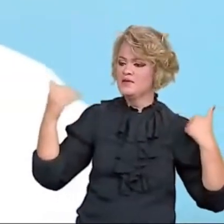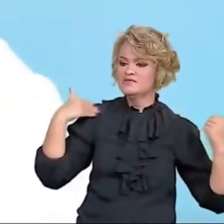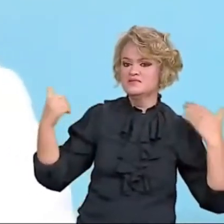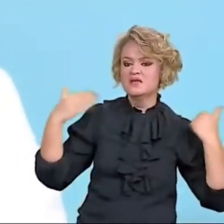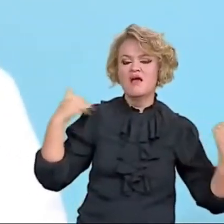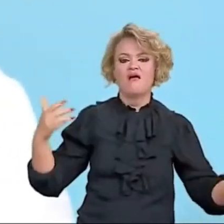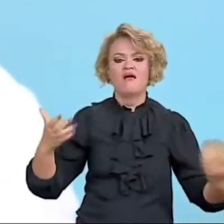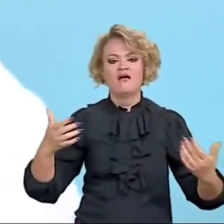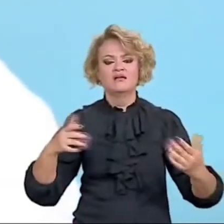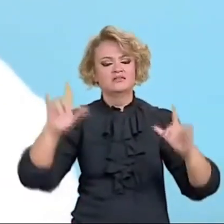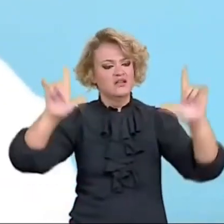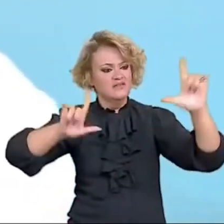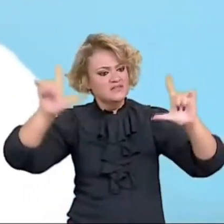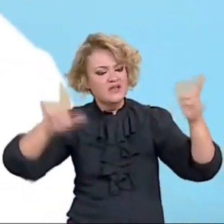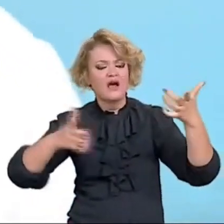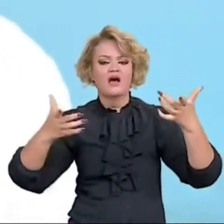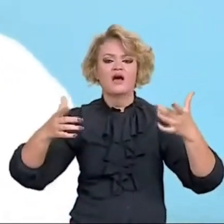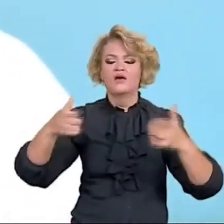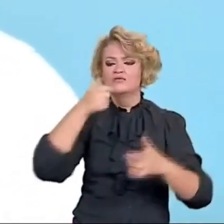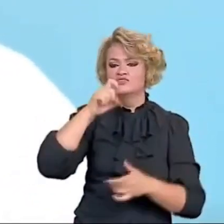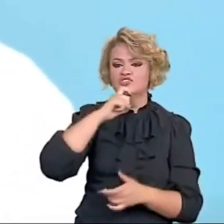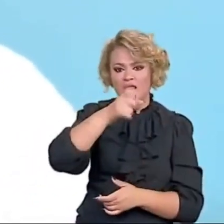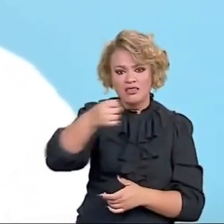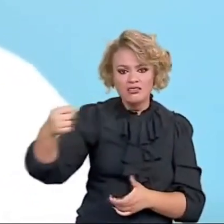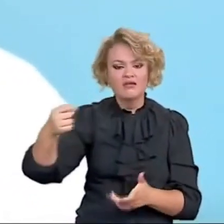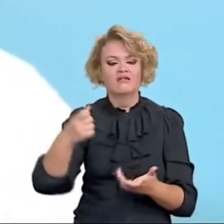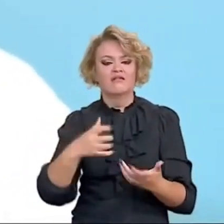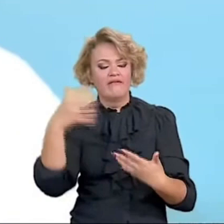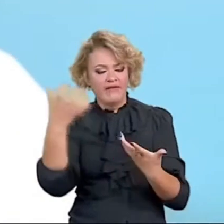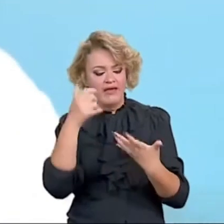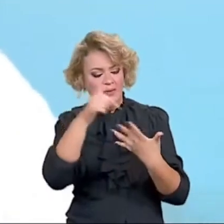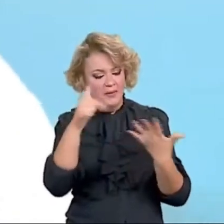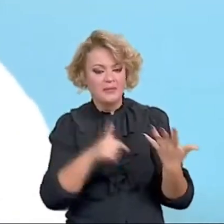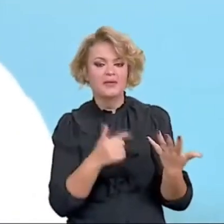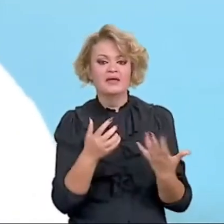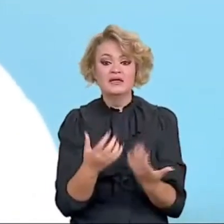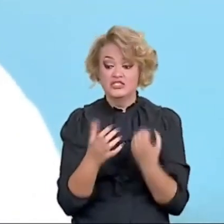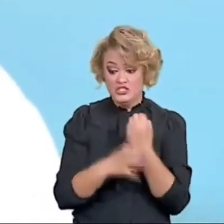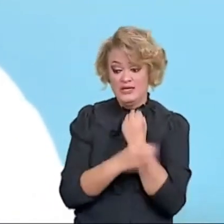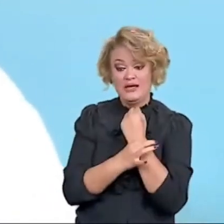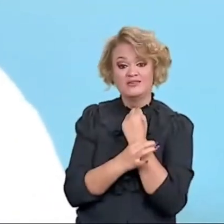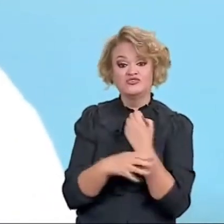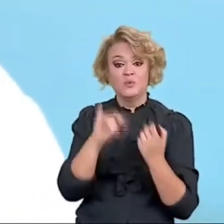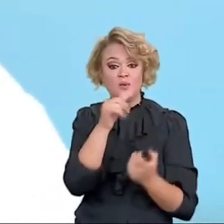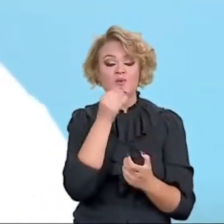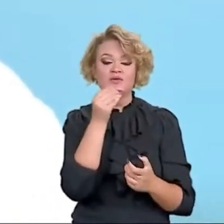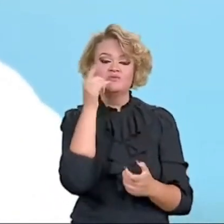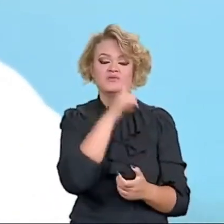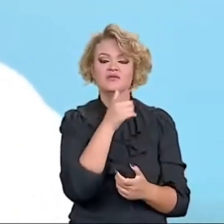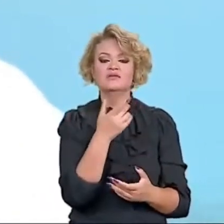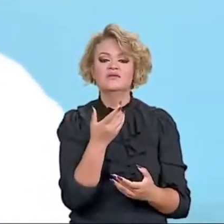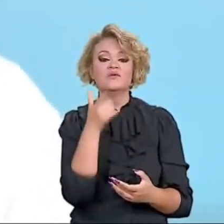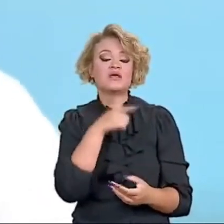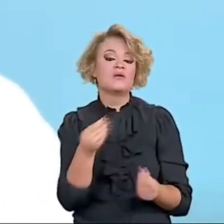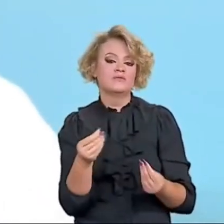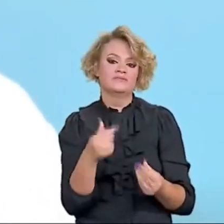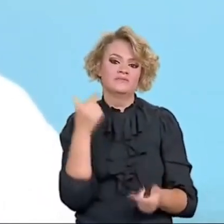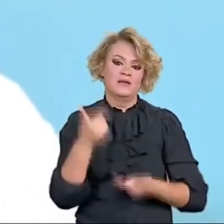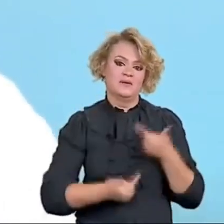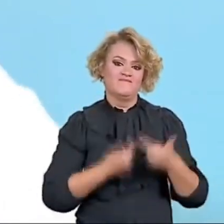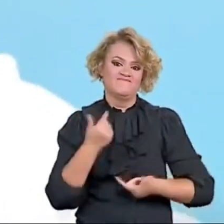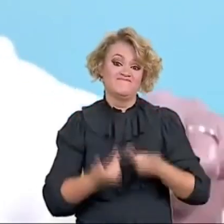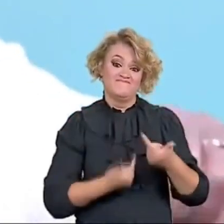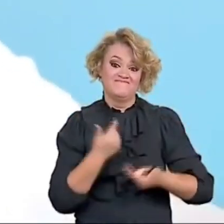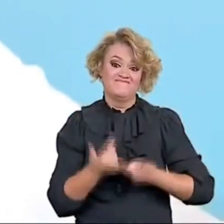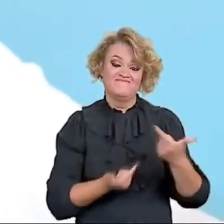televisor, o cara quer ter uma geladeira. E nós precisamos garantir que ele tenha isso. O país tem que ter emprego. O país tem que ter cuidado